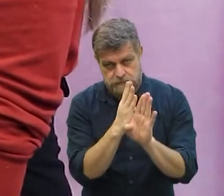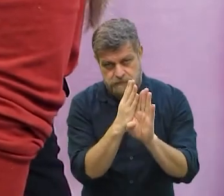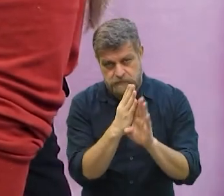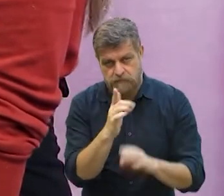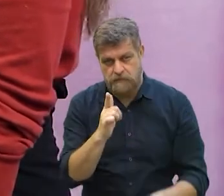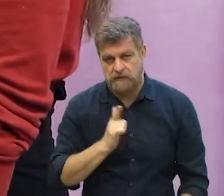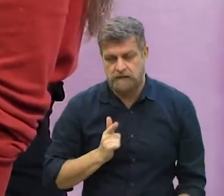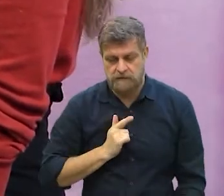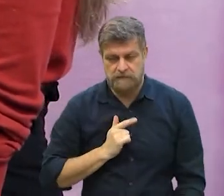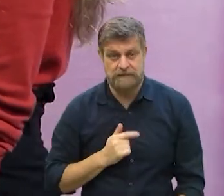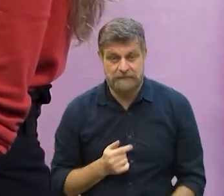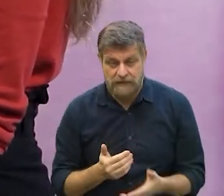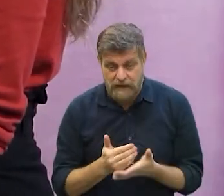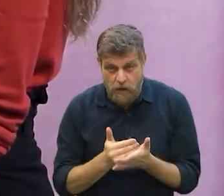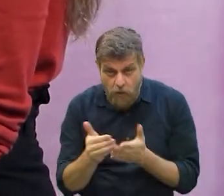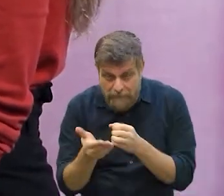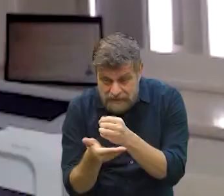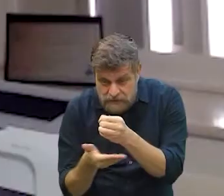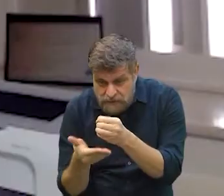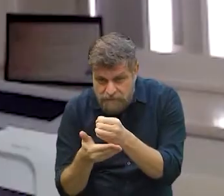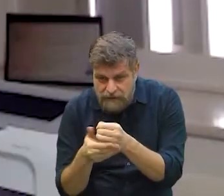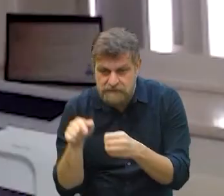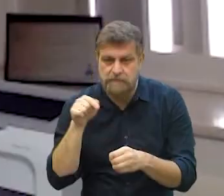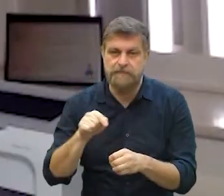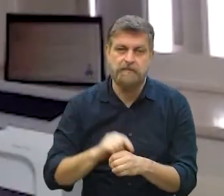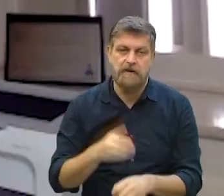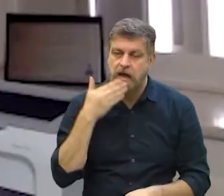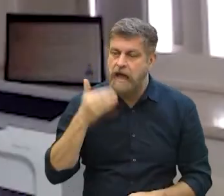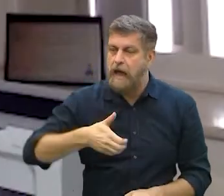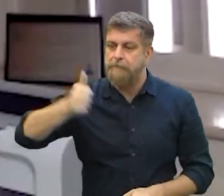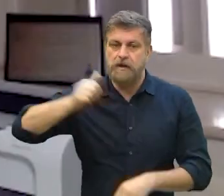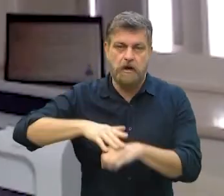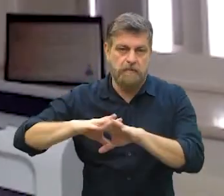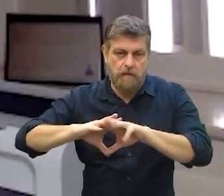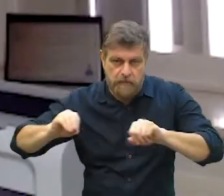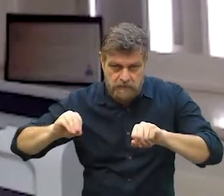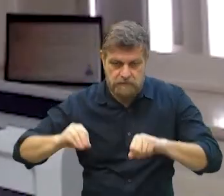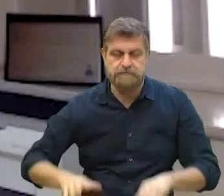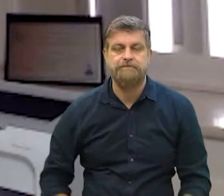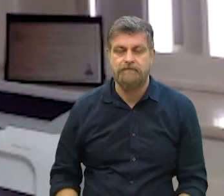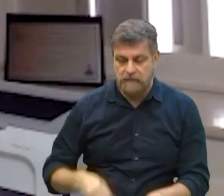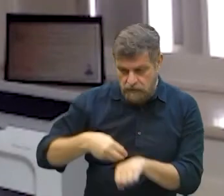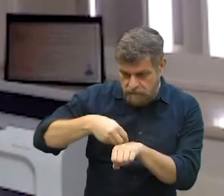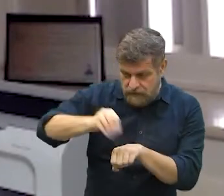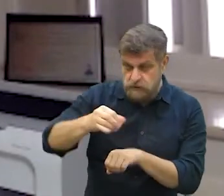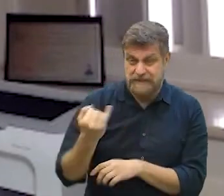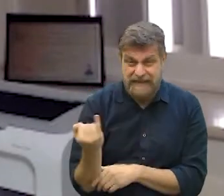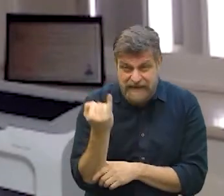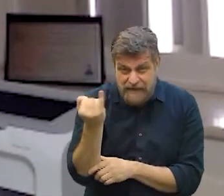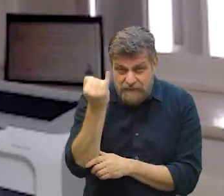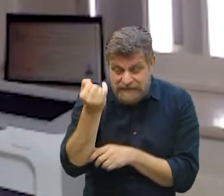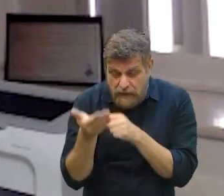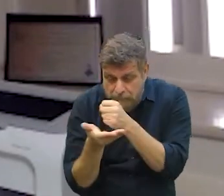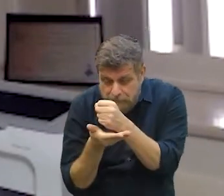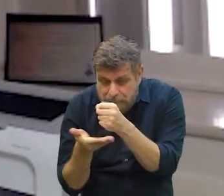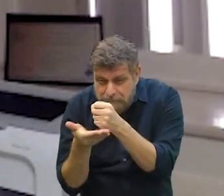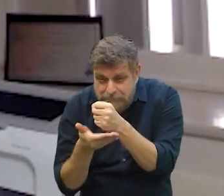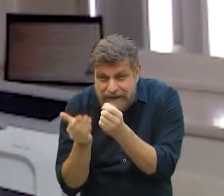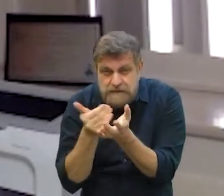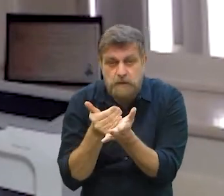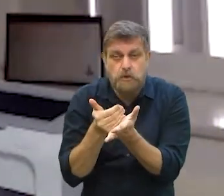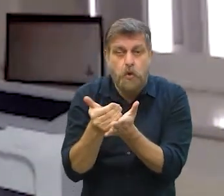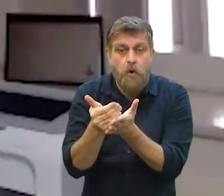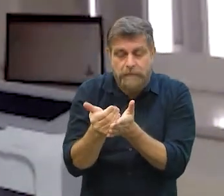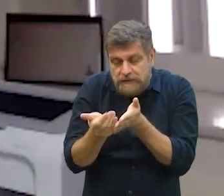diagnóstico precoce faz toda a diferença. Exatamente. Eu acho que isso é uma dica muito importante. Quando tratado no